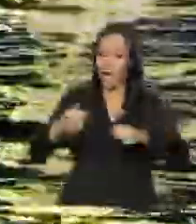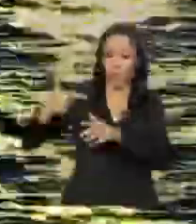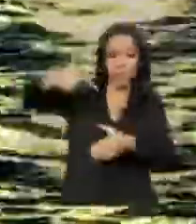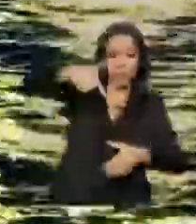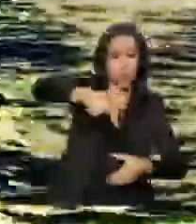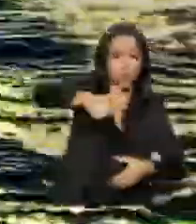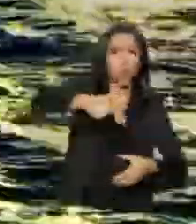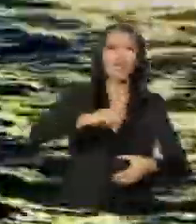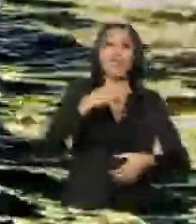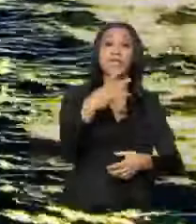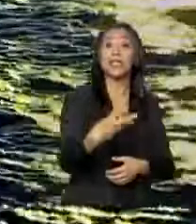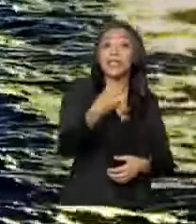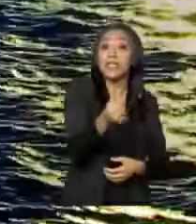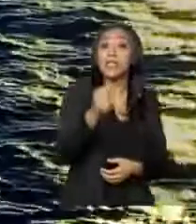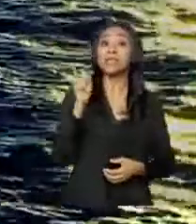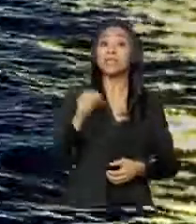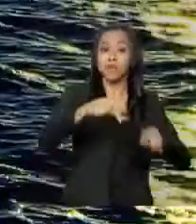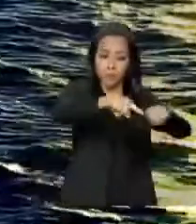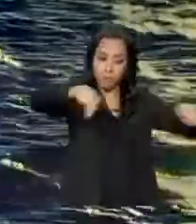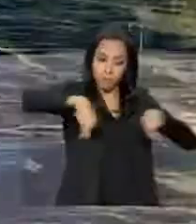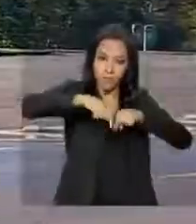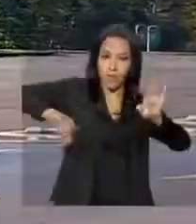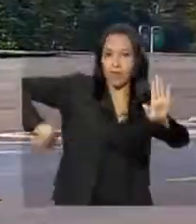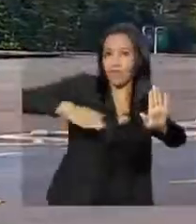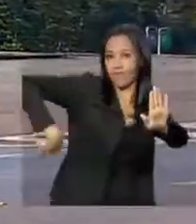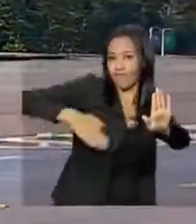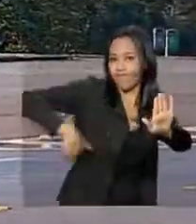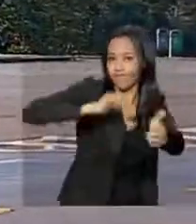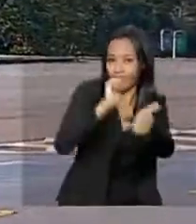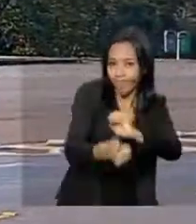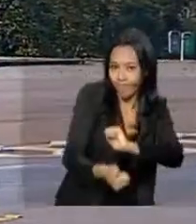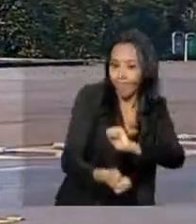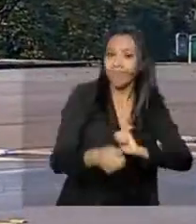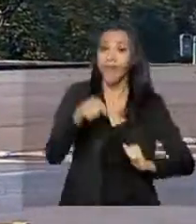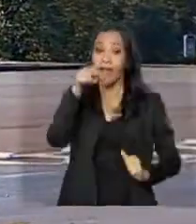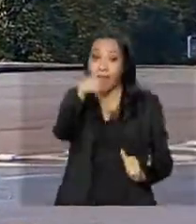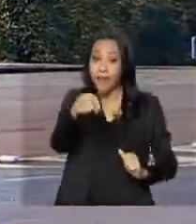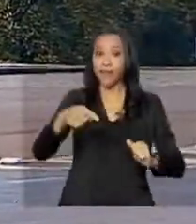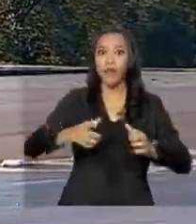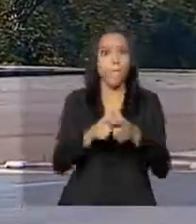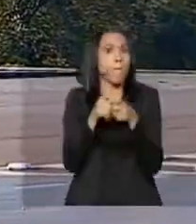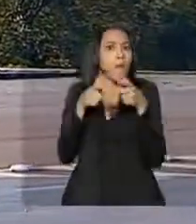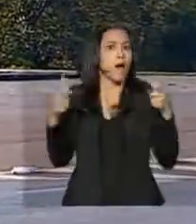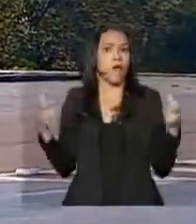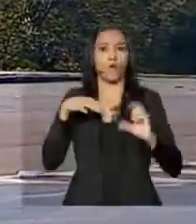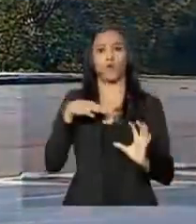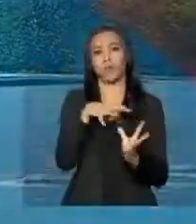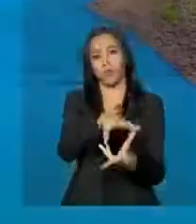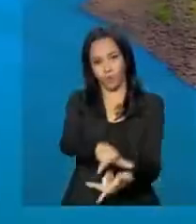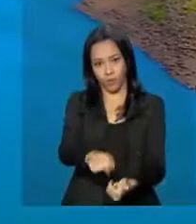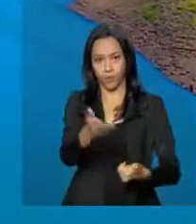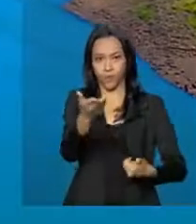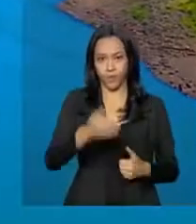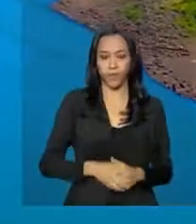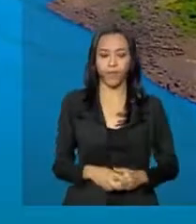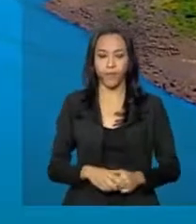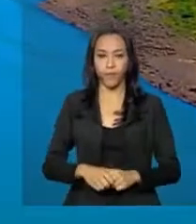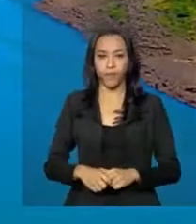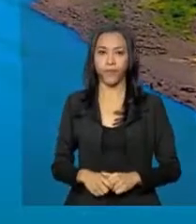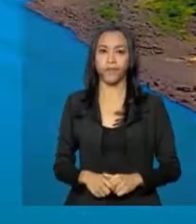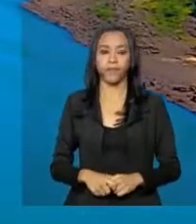de 36 mil piscinas olímpicas. A hidrelétrica é uma das maiores do mundo.